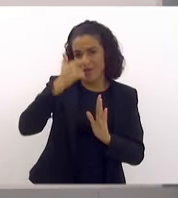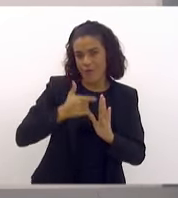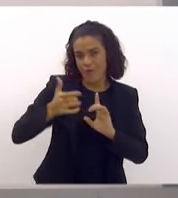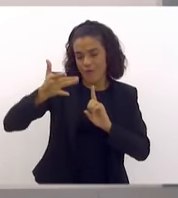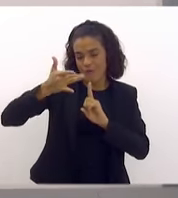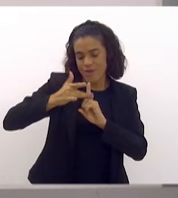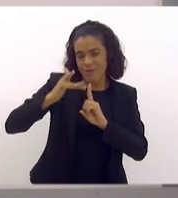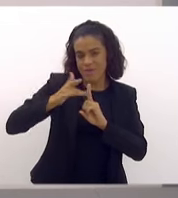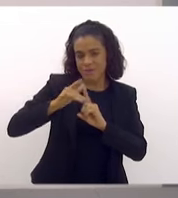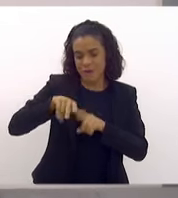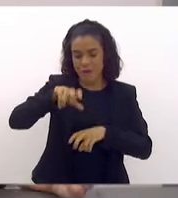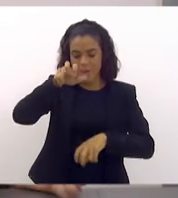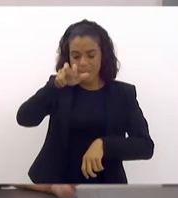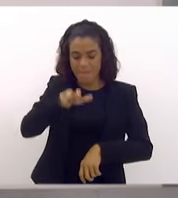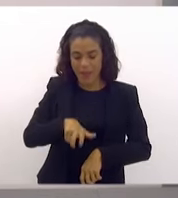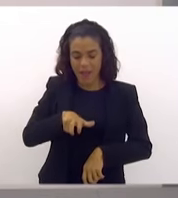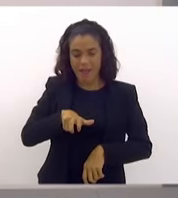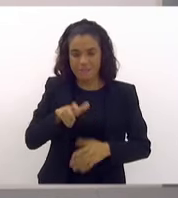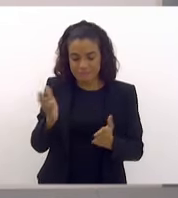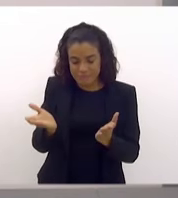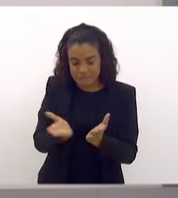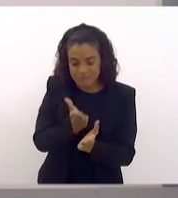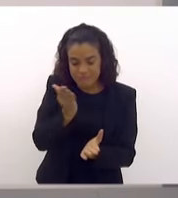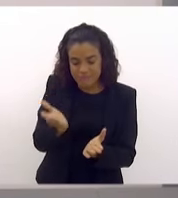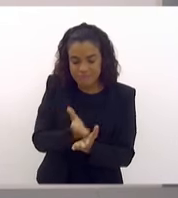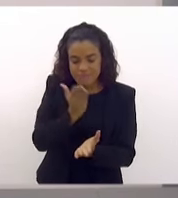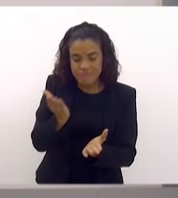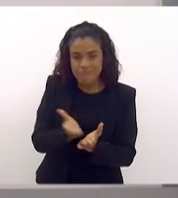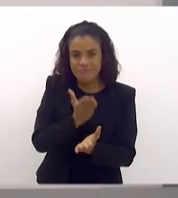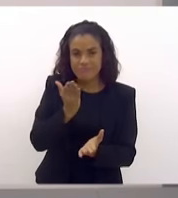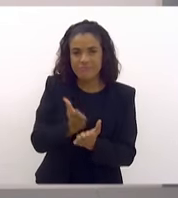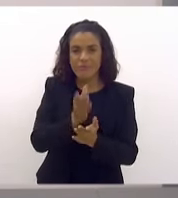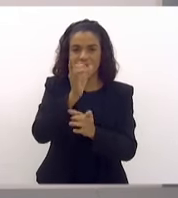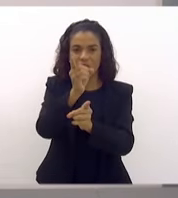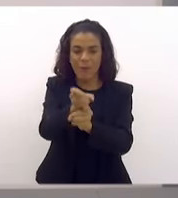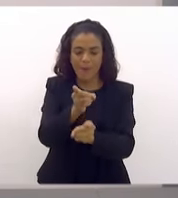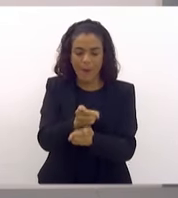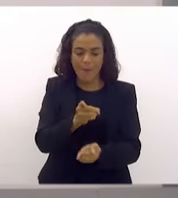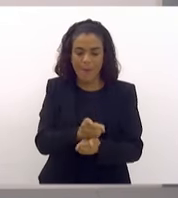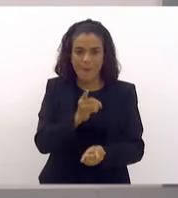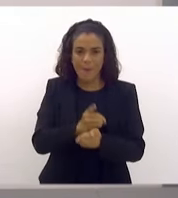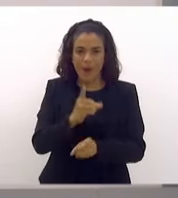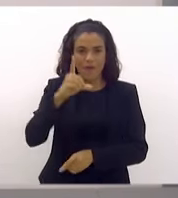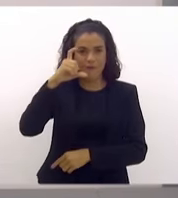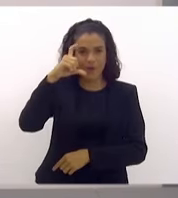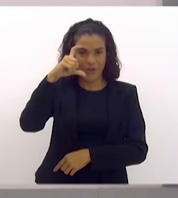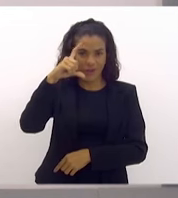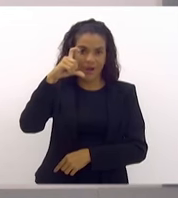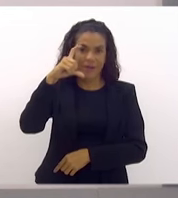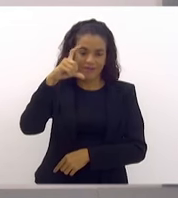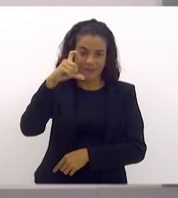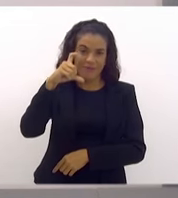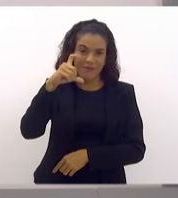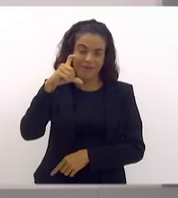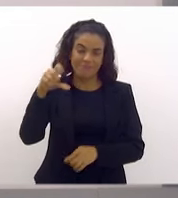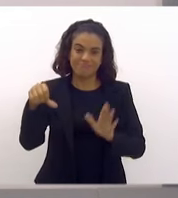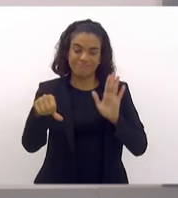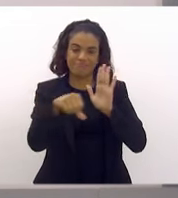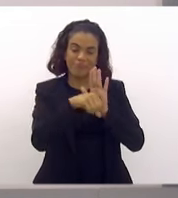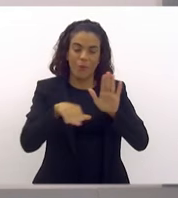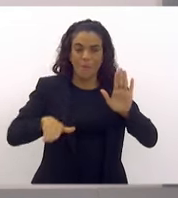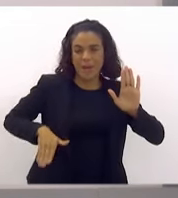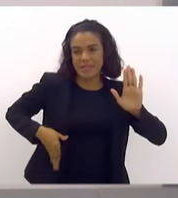e qual era o momento que a vítima seria posta a reconhecer um possível eh enfim